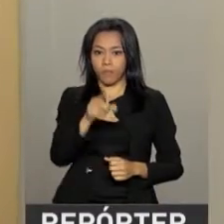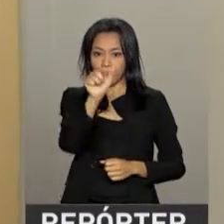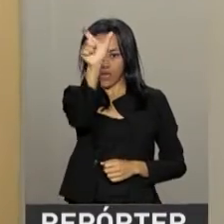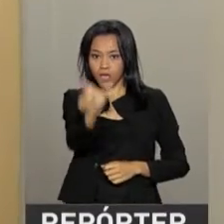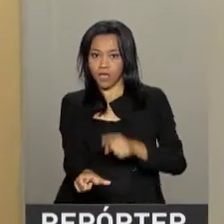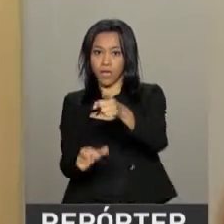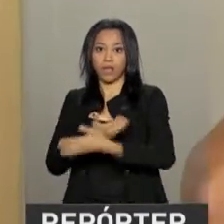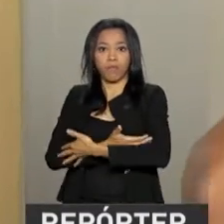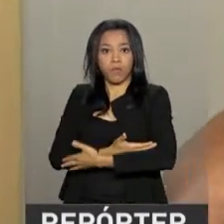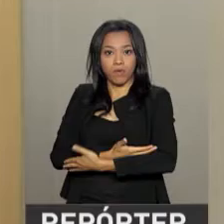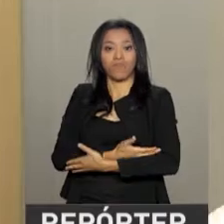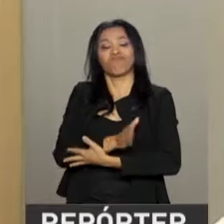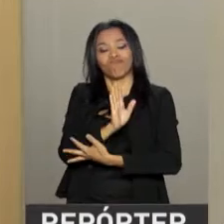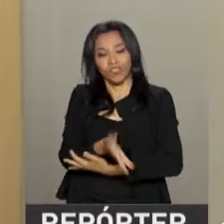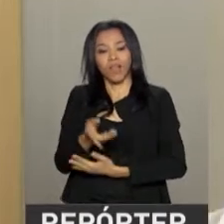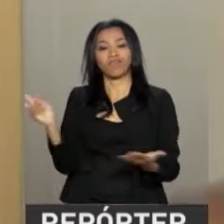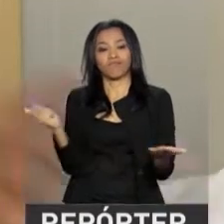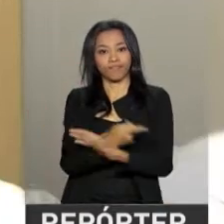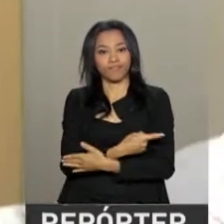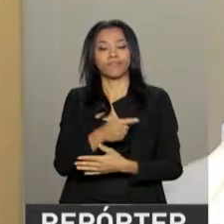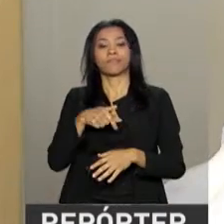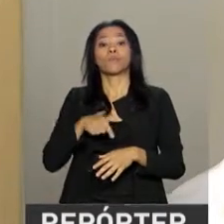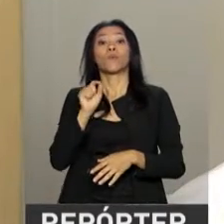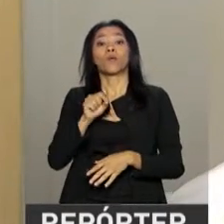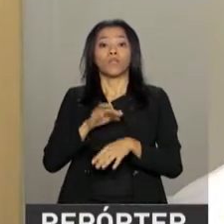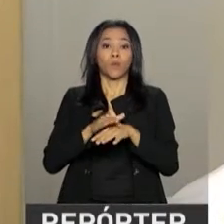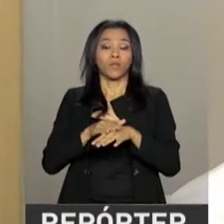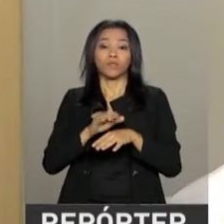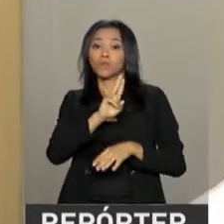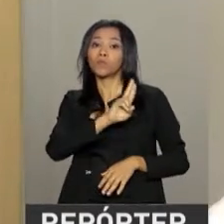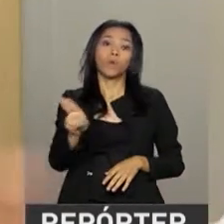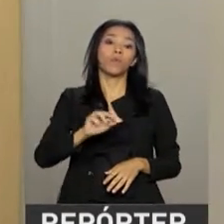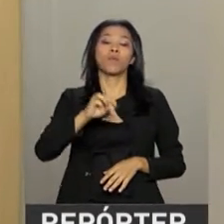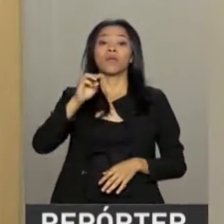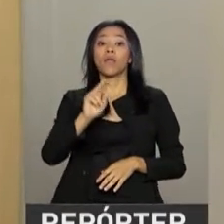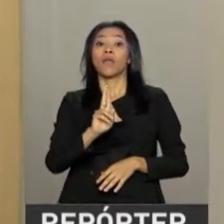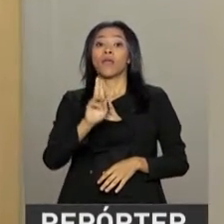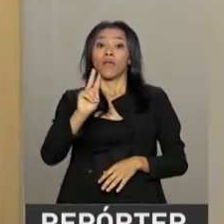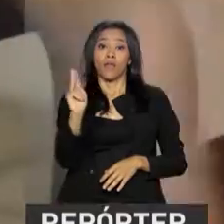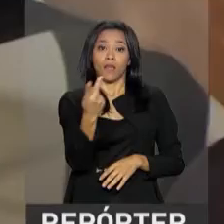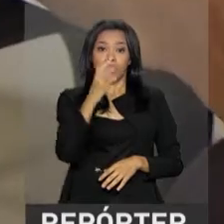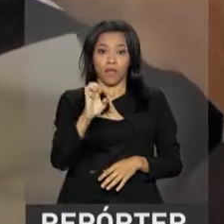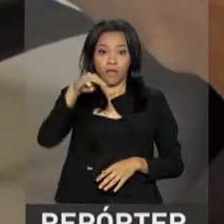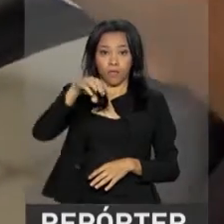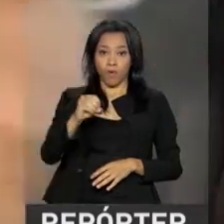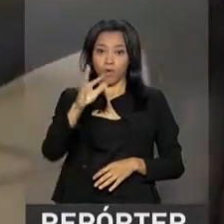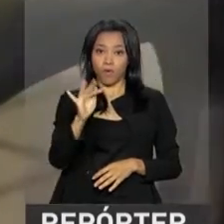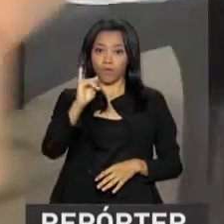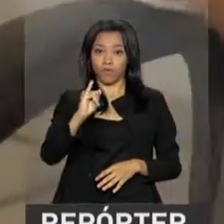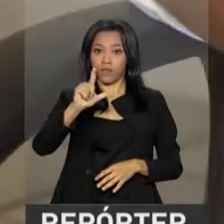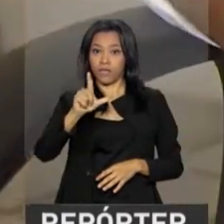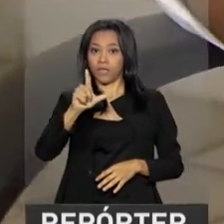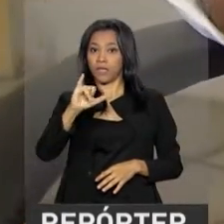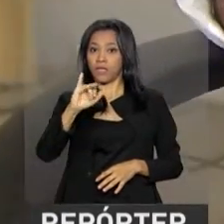Ainda bebê, Luiz já apresentava os sintomas da hemofilia, doença provocada pela ausência de proteínas responsáveis por fazer a coagulação